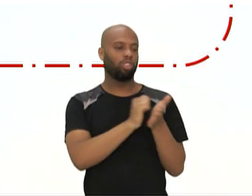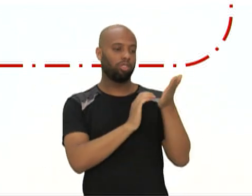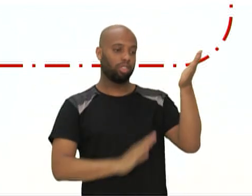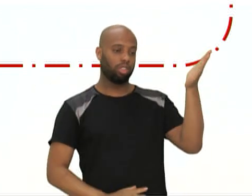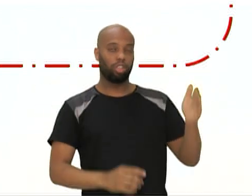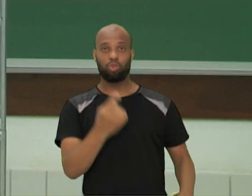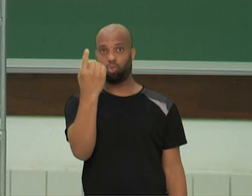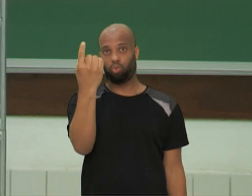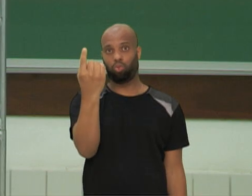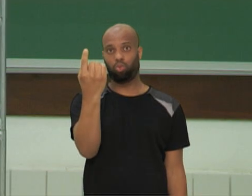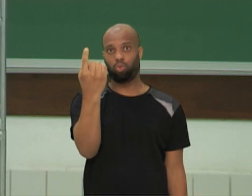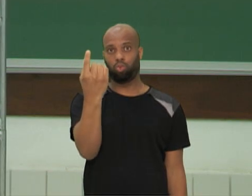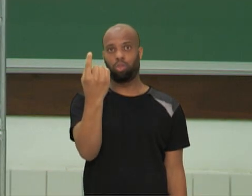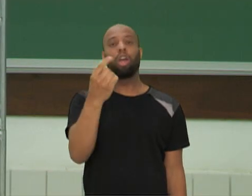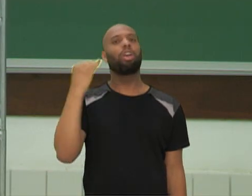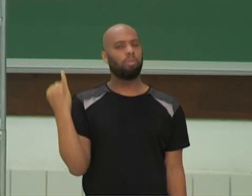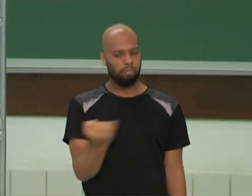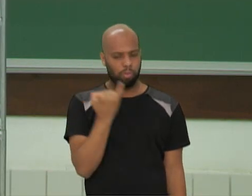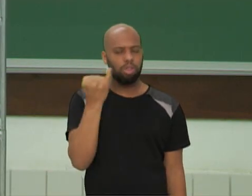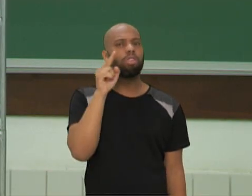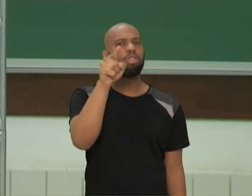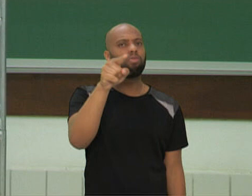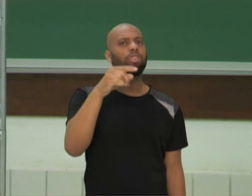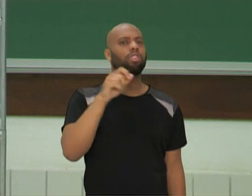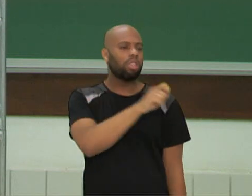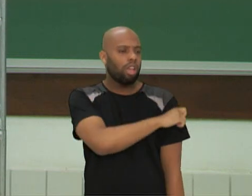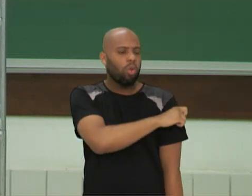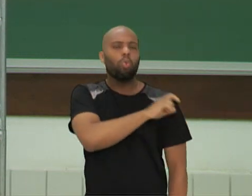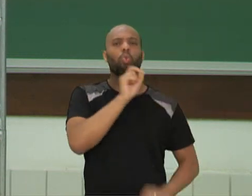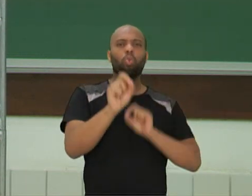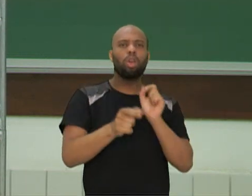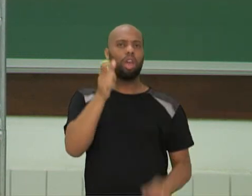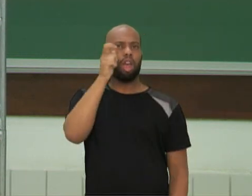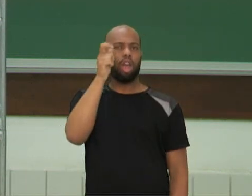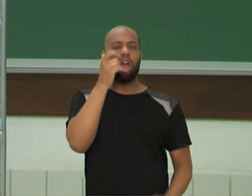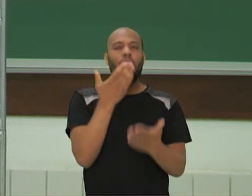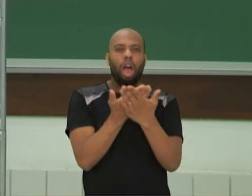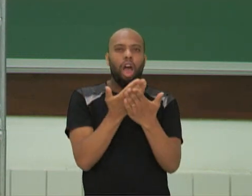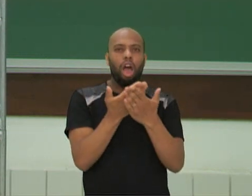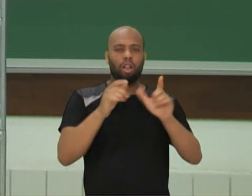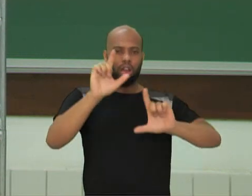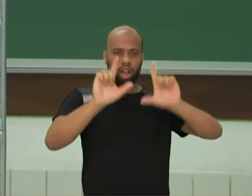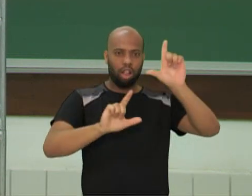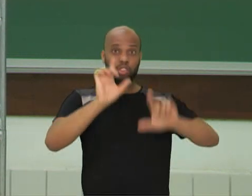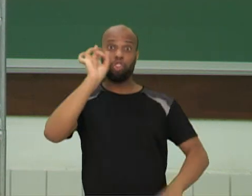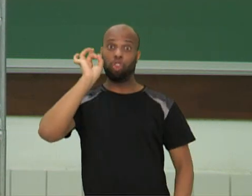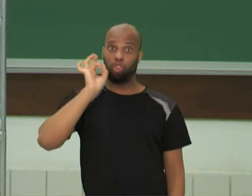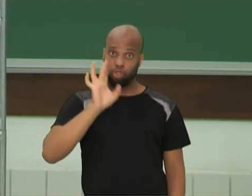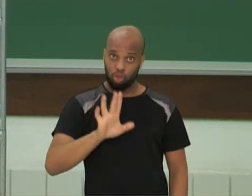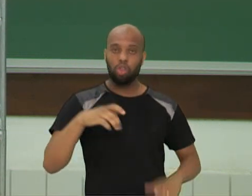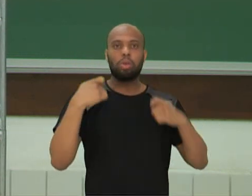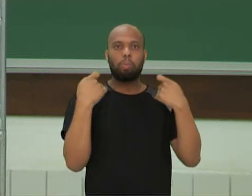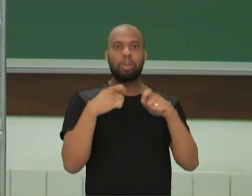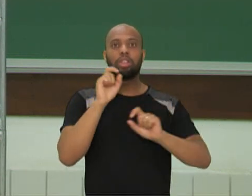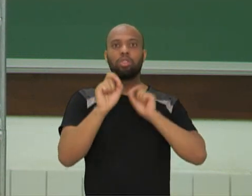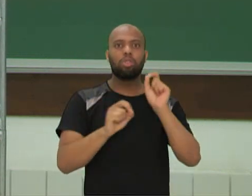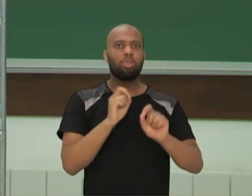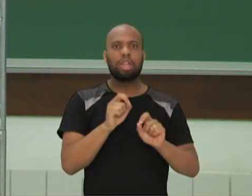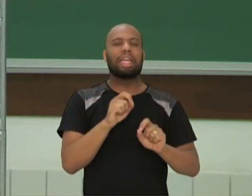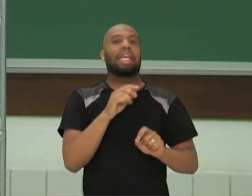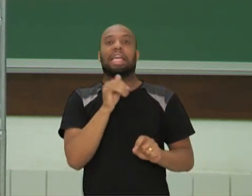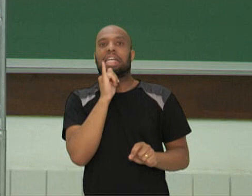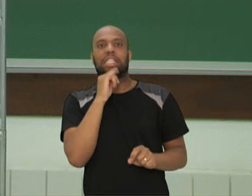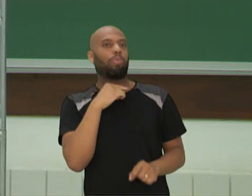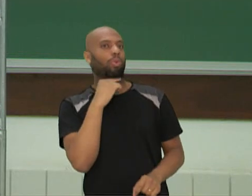primeira atividade. E é muito importante, estudante, você que está assistindo essas aulas apenas pela televisão, não está